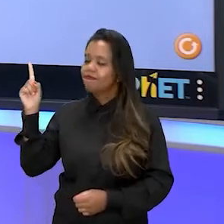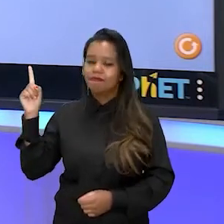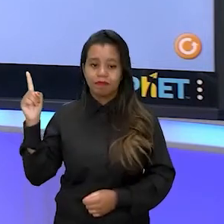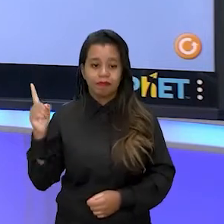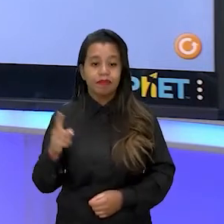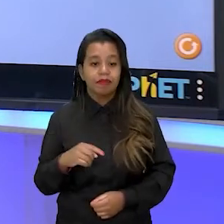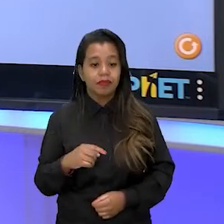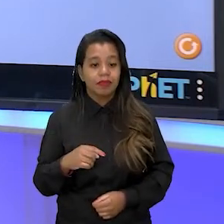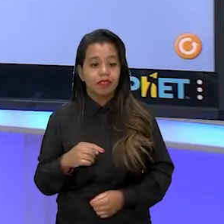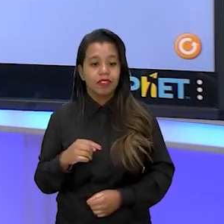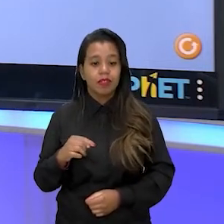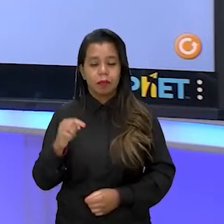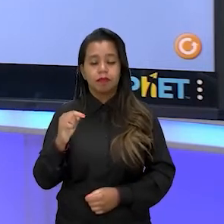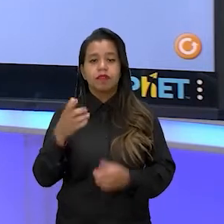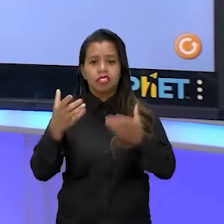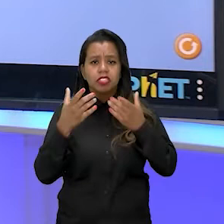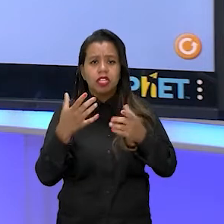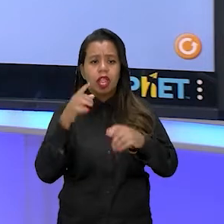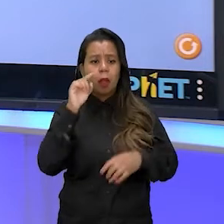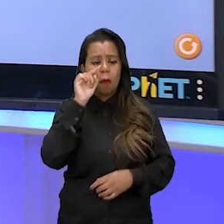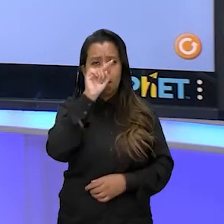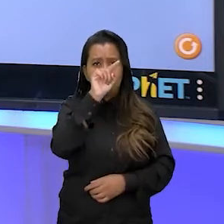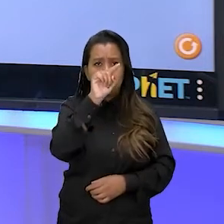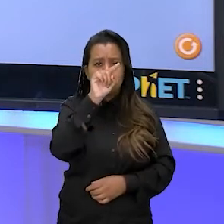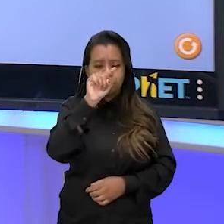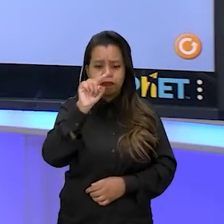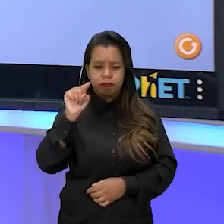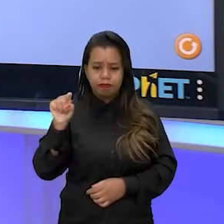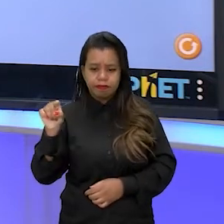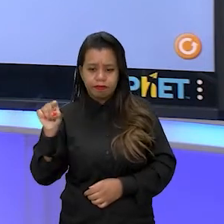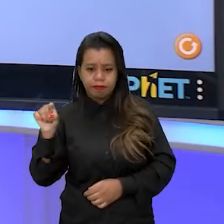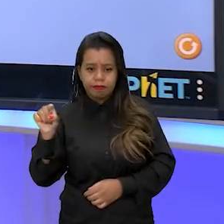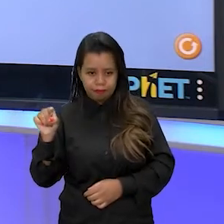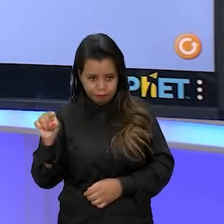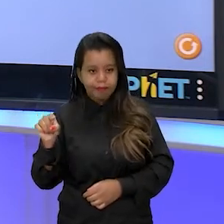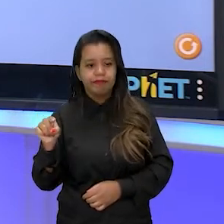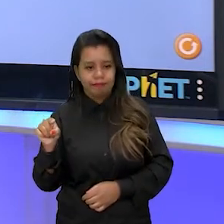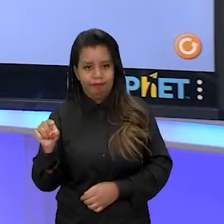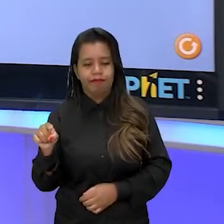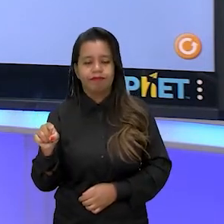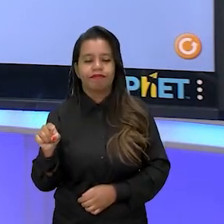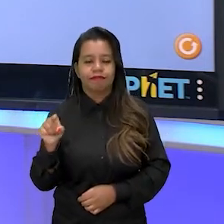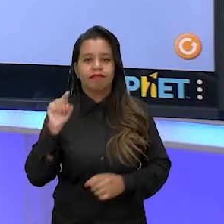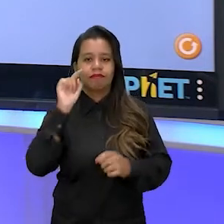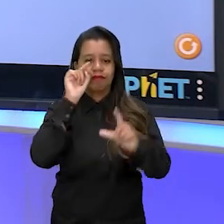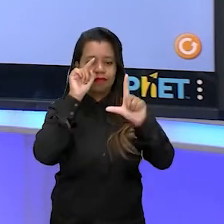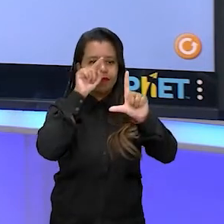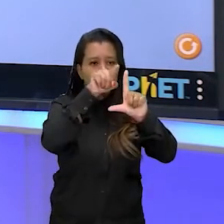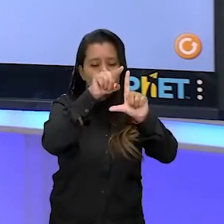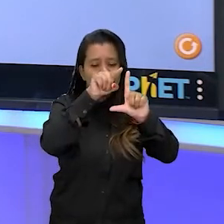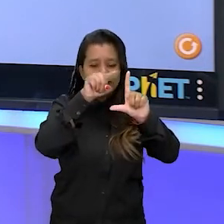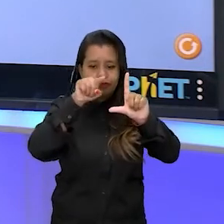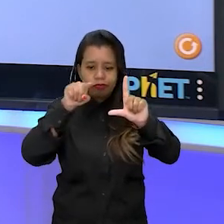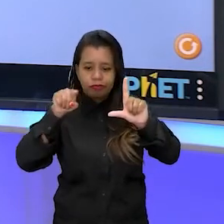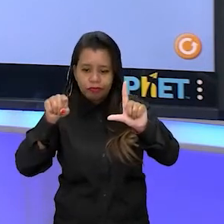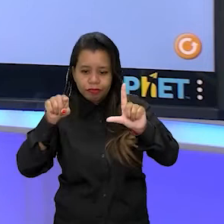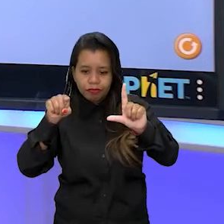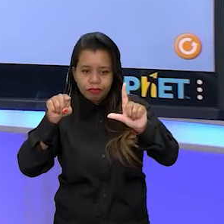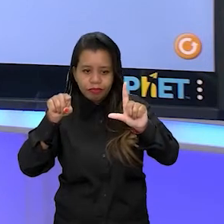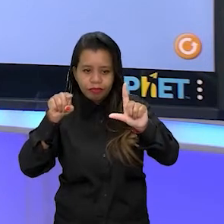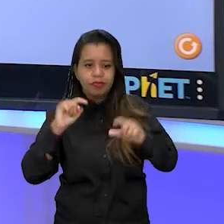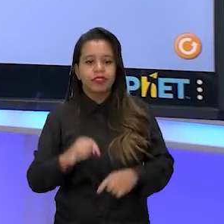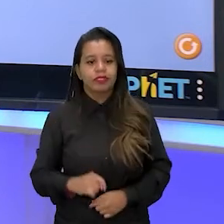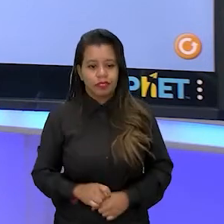cima do coisa que você quer pegar aqui, do material, e arrasta até a sua tela. Você vai ter aí um pedacinho de